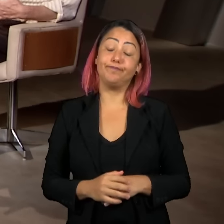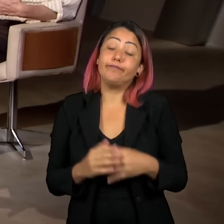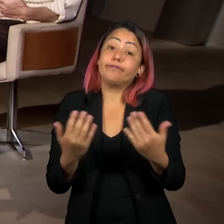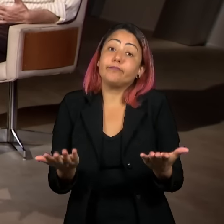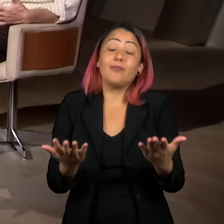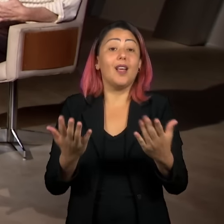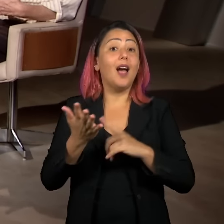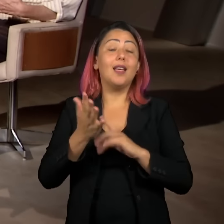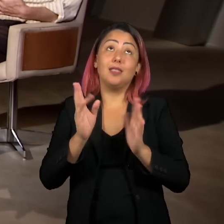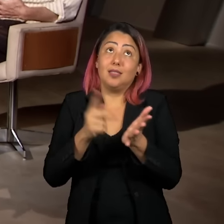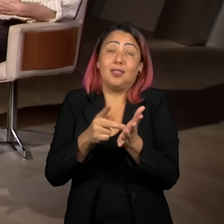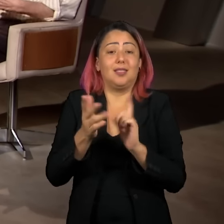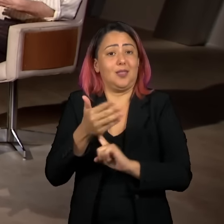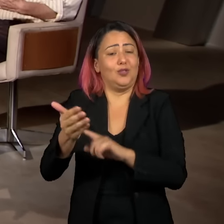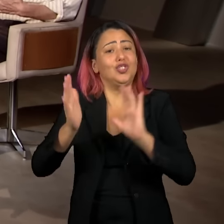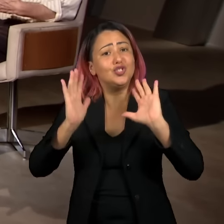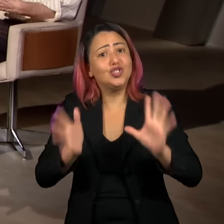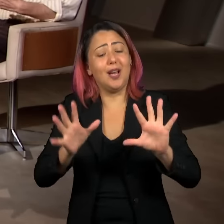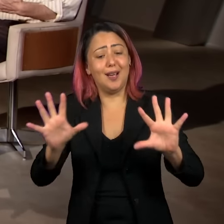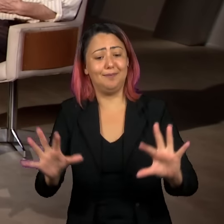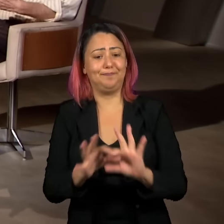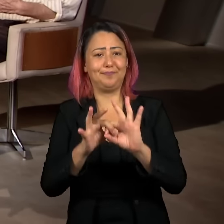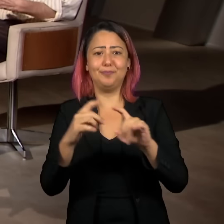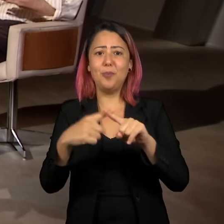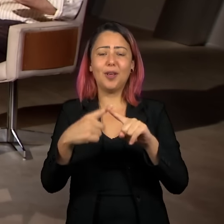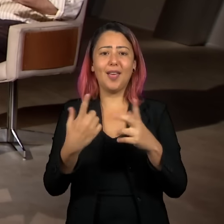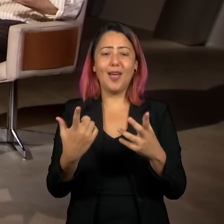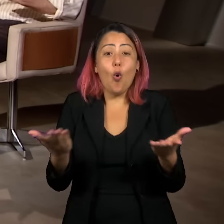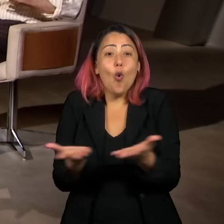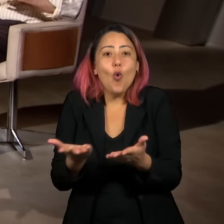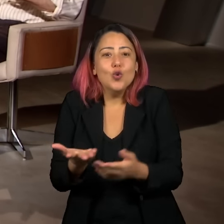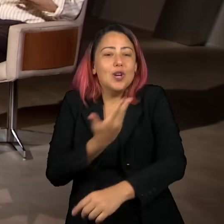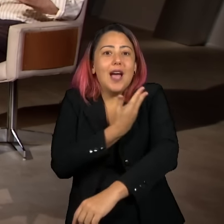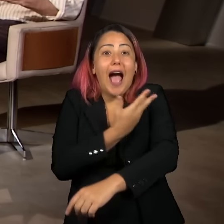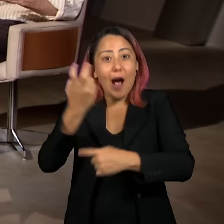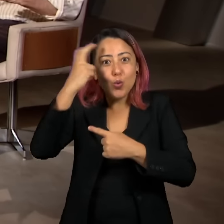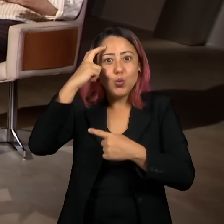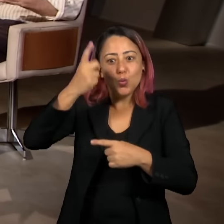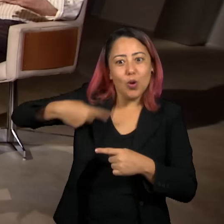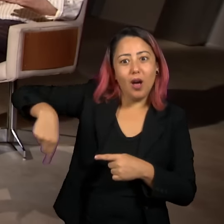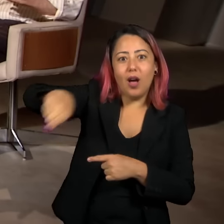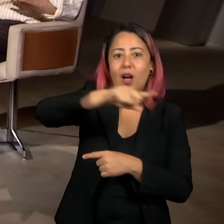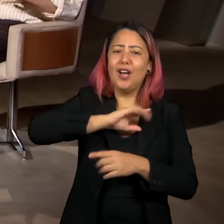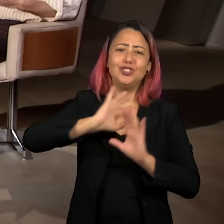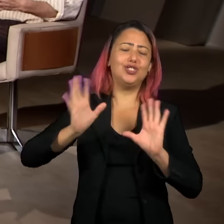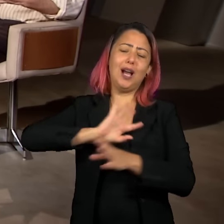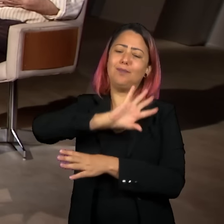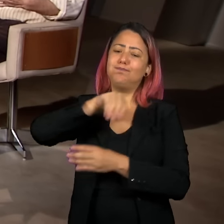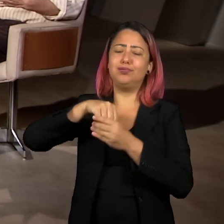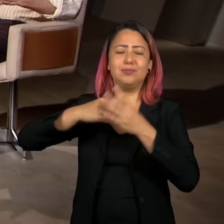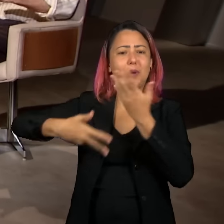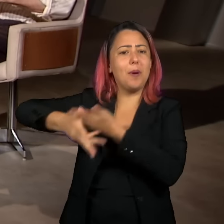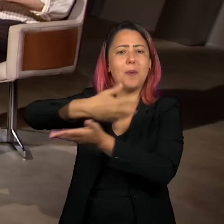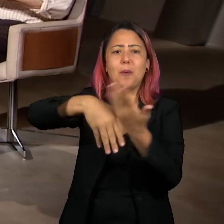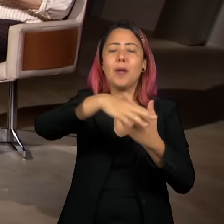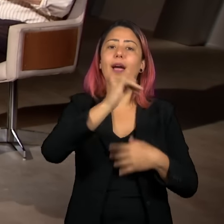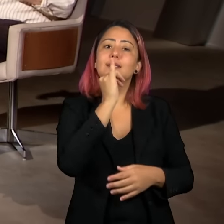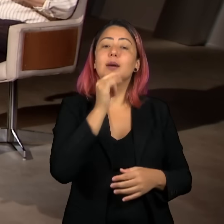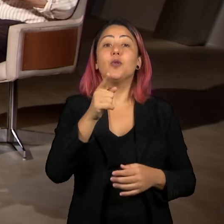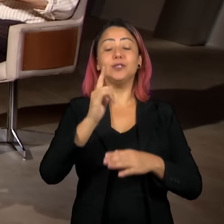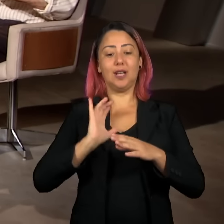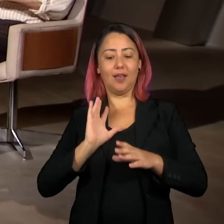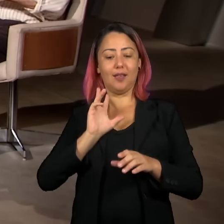integrada nessa nessa questão na cultura da cultura digital Tem coisas que você nem pensa né você entra no carro você quer ir de um